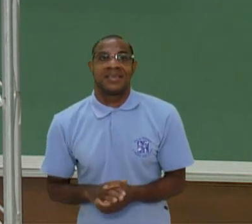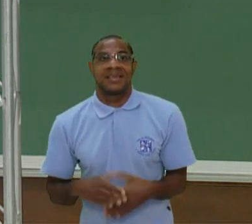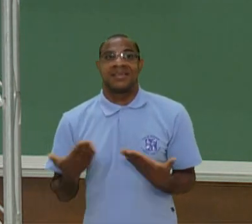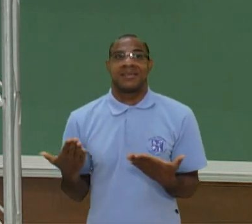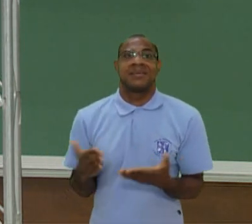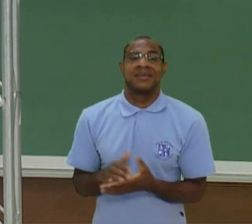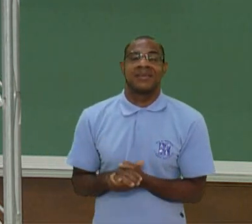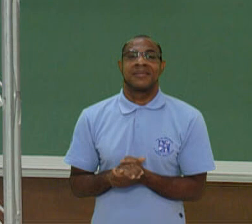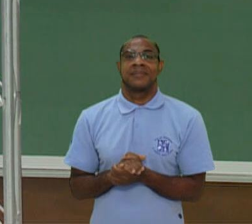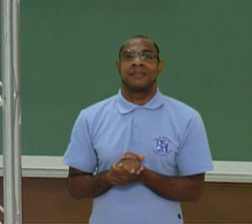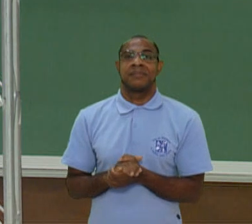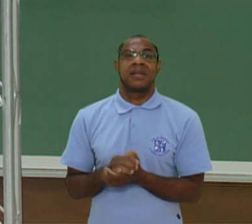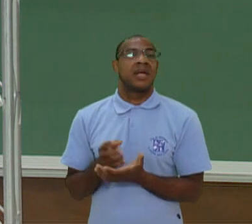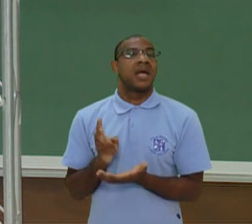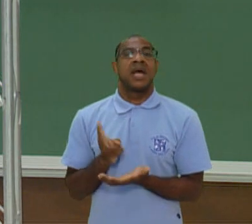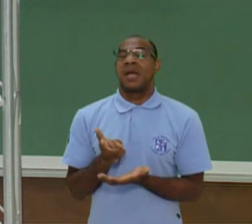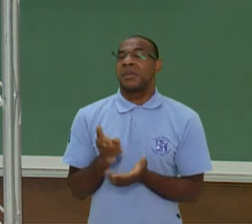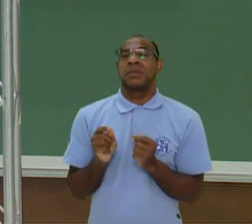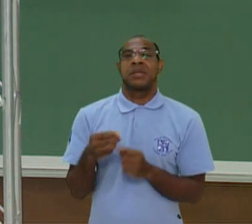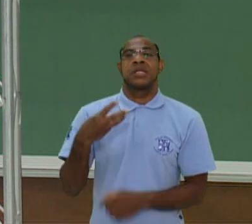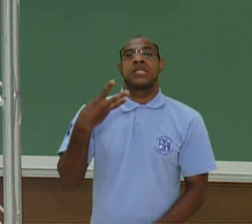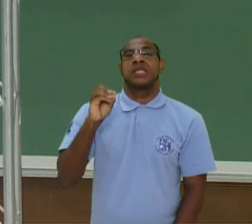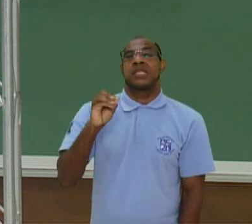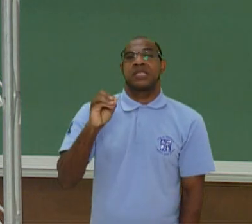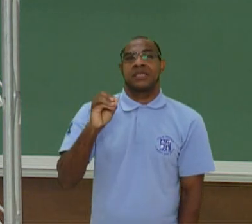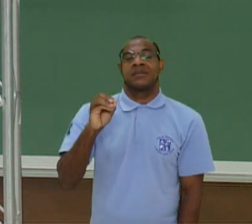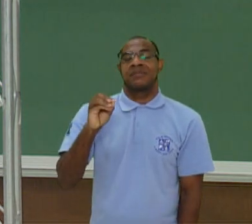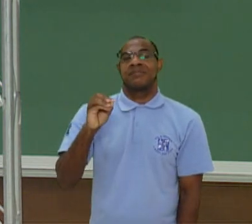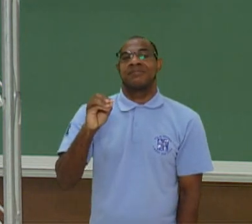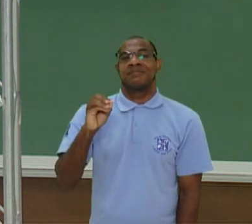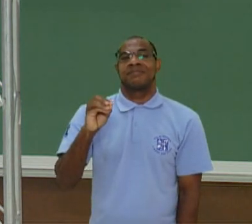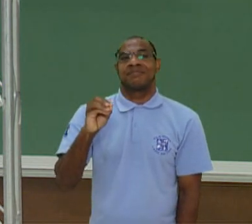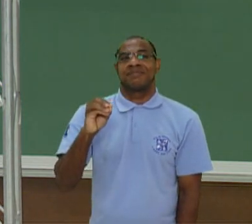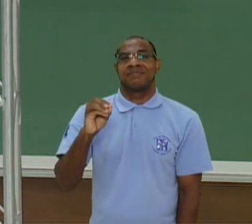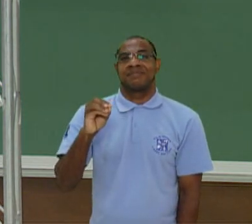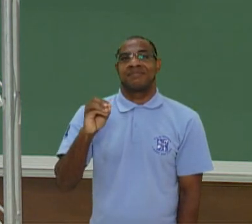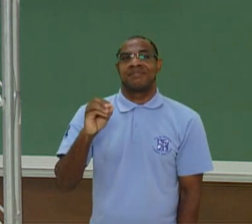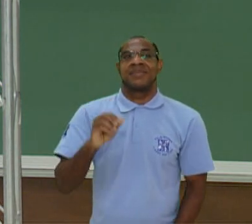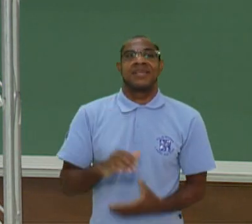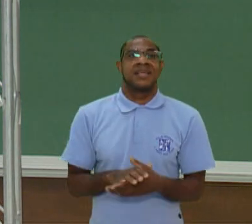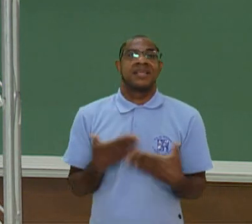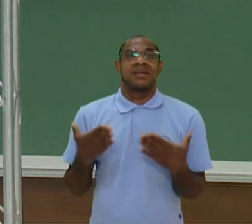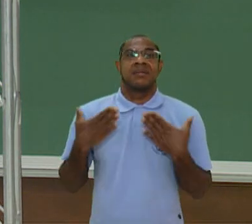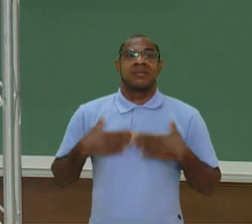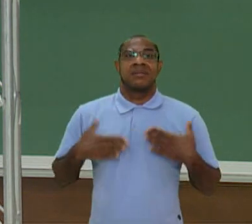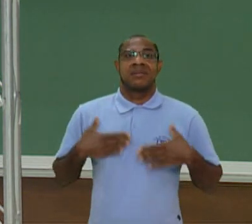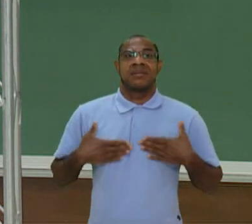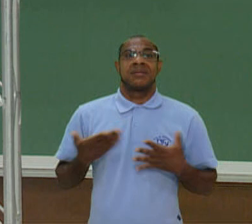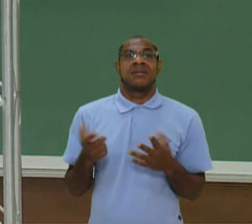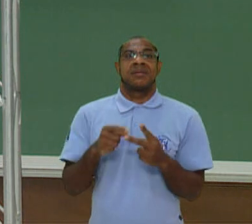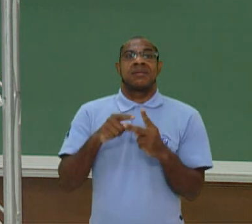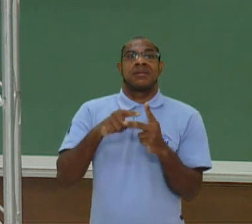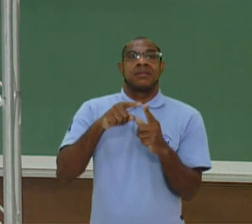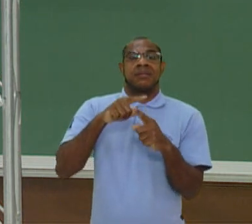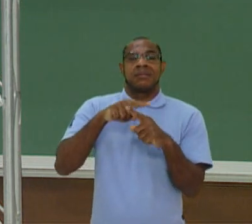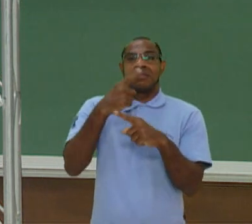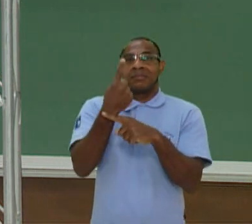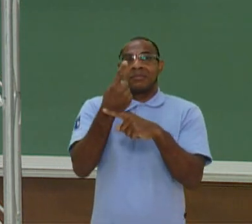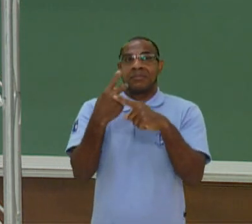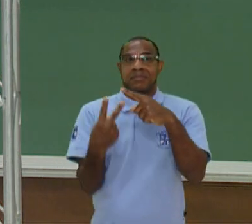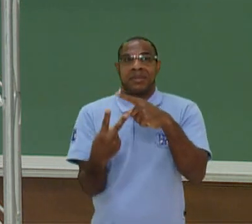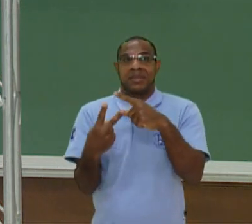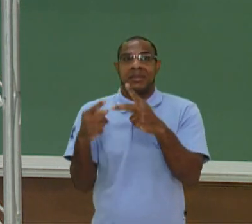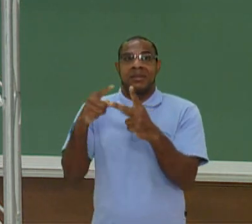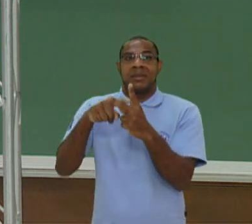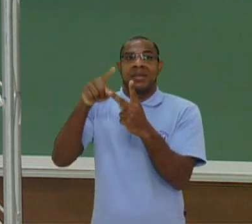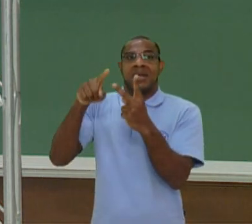é a mesma coisa que a gente está falando de 30 graus a mais do que os 90. Então, tranquilo aqui, meio e raiz de 3 sobre 2 é cosseno e seno